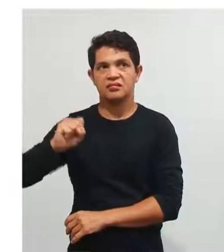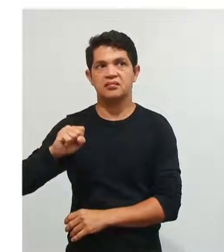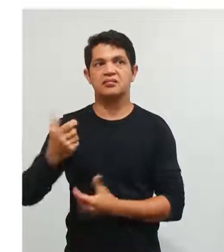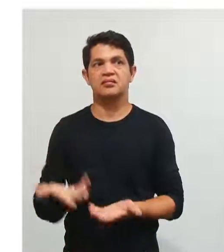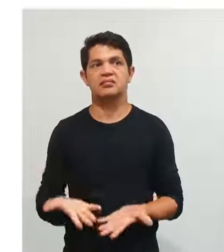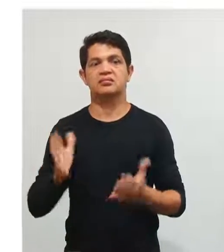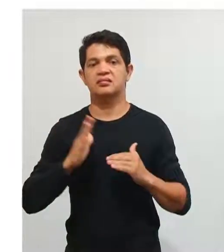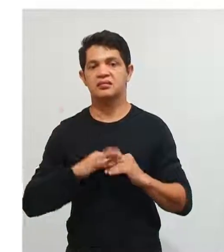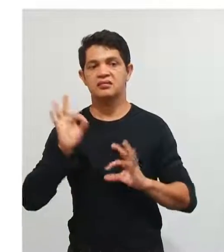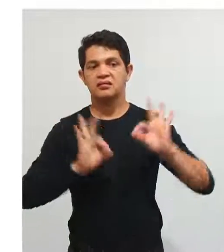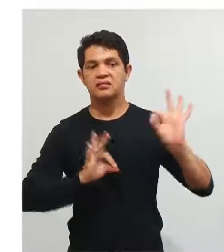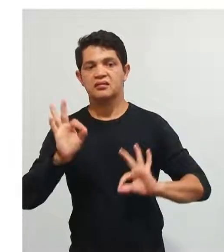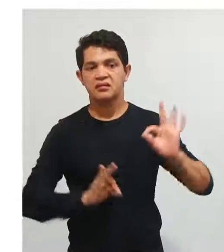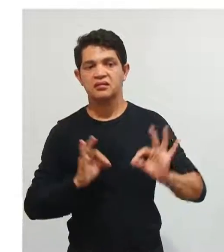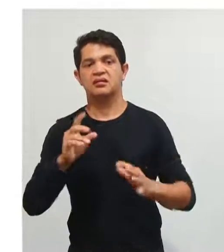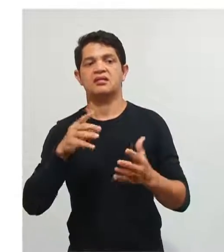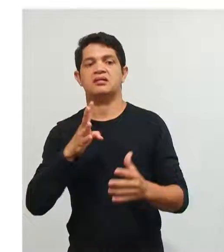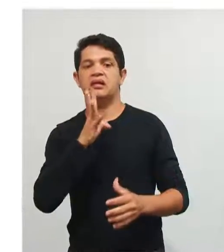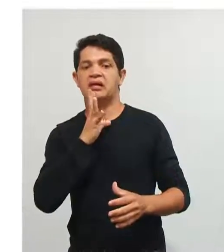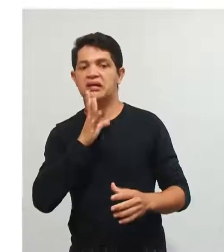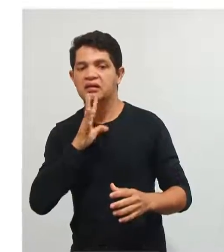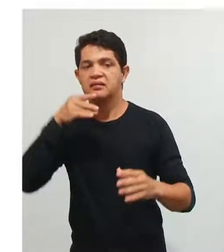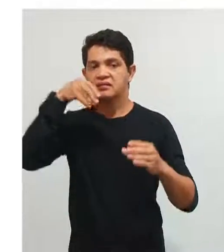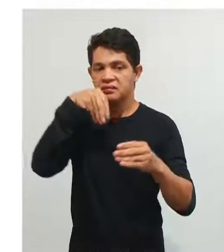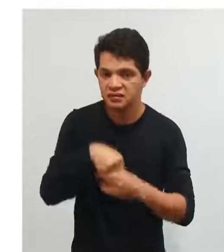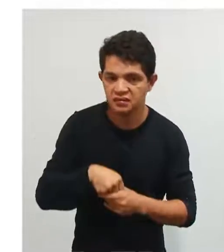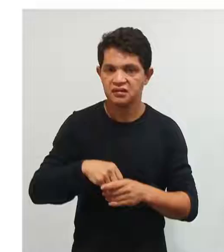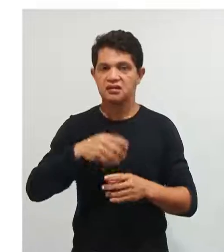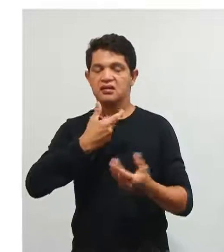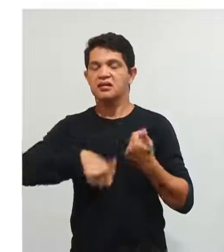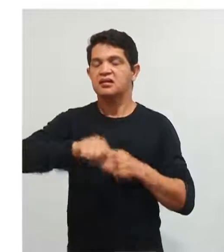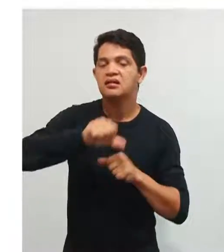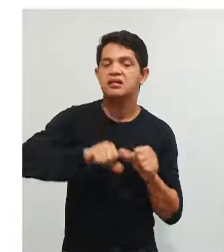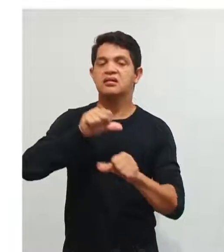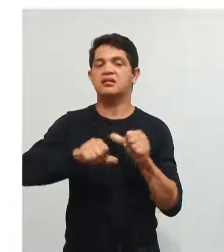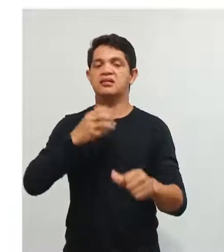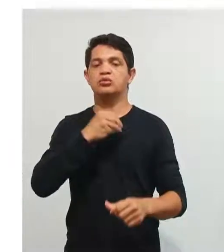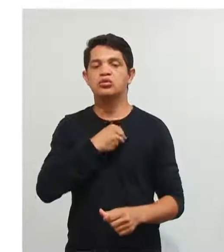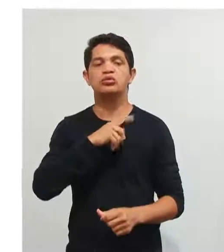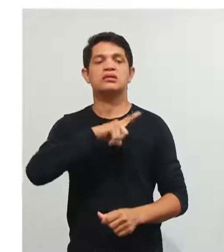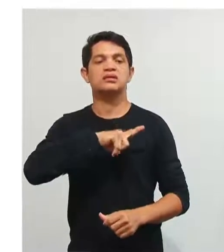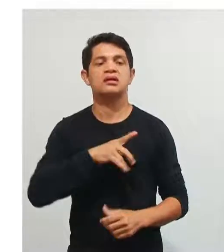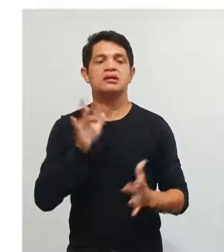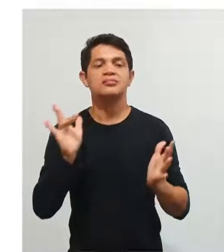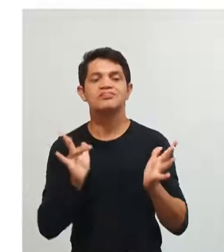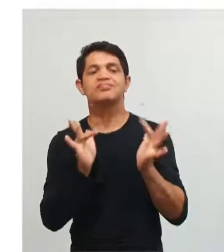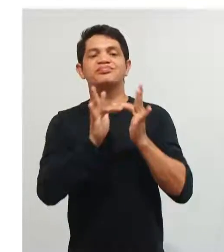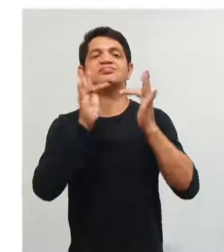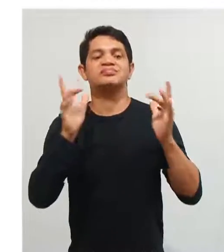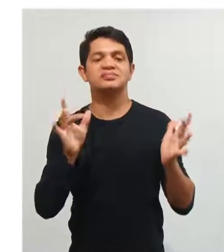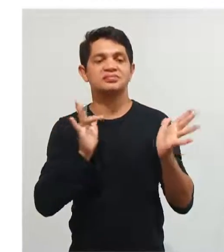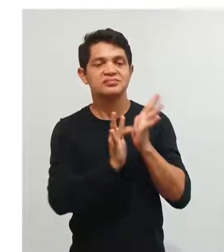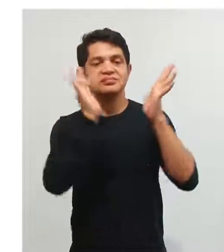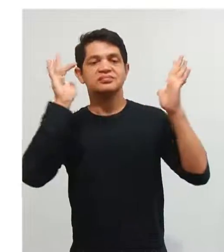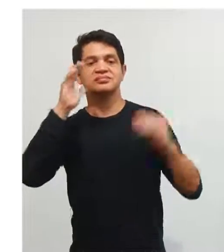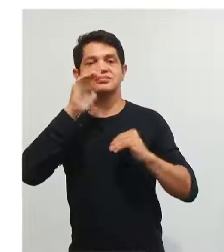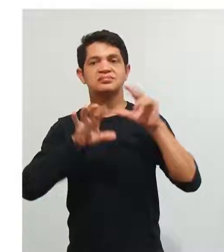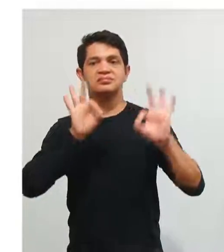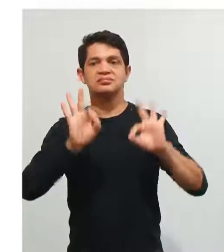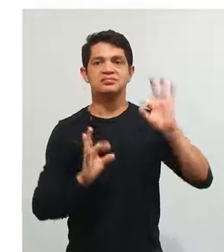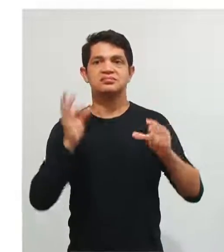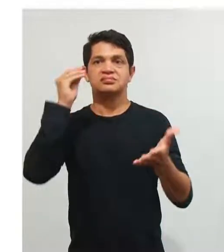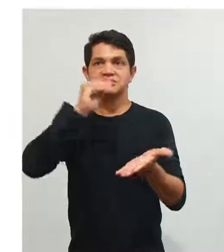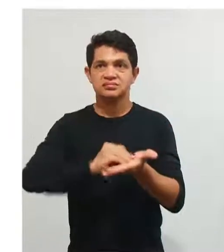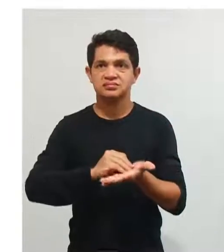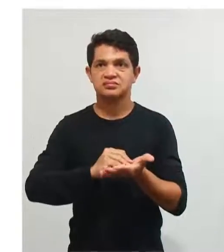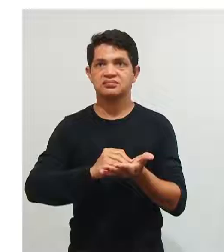como a polca, a valsa, o shot e a quadrilha. O termo choro era utilizado